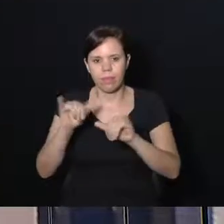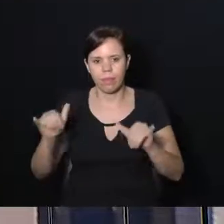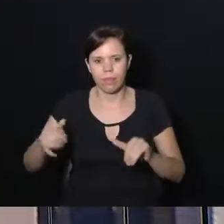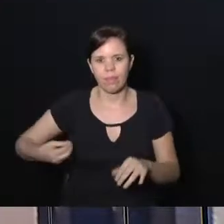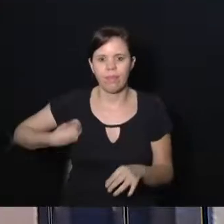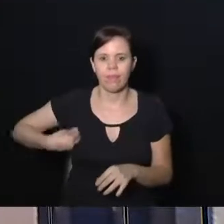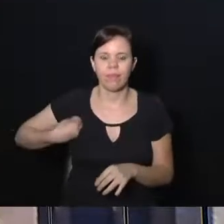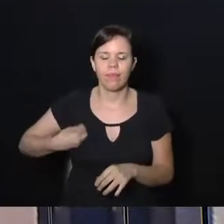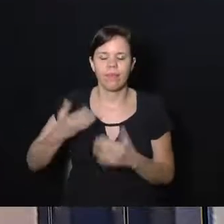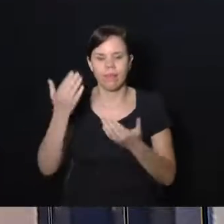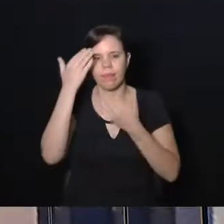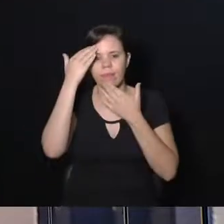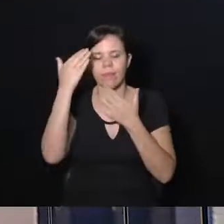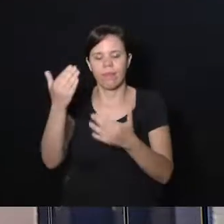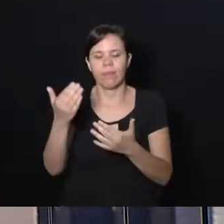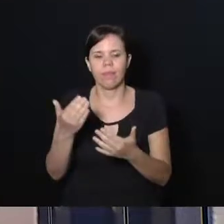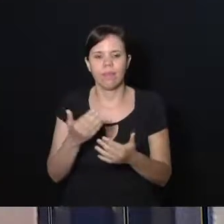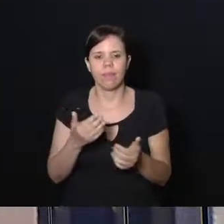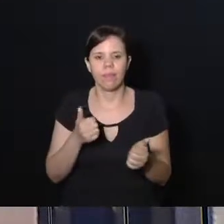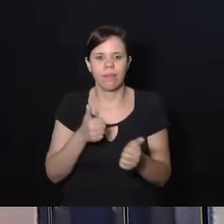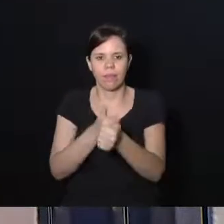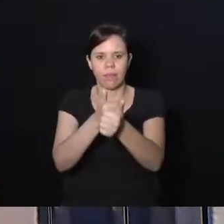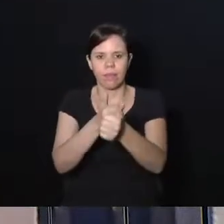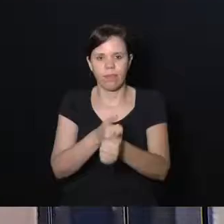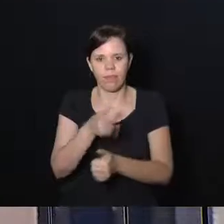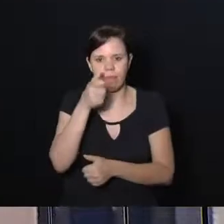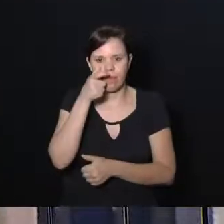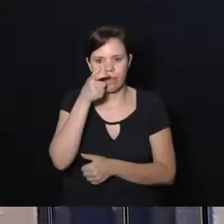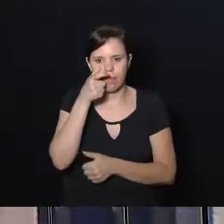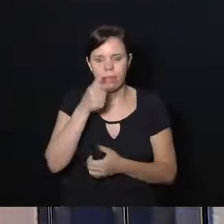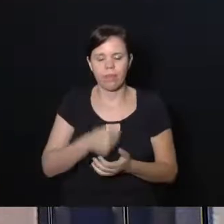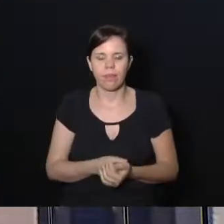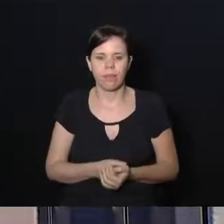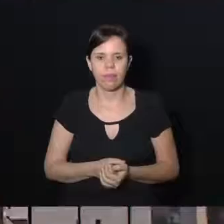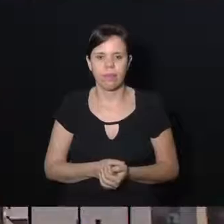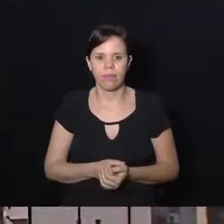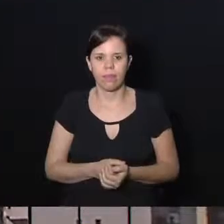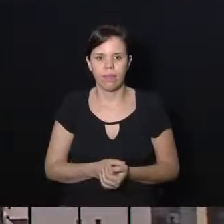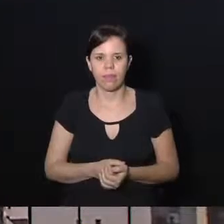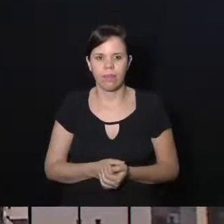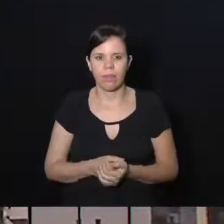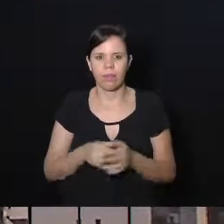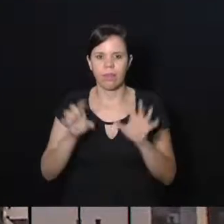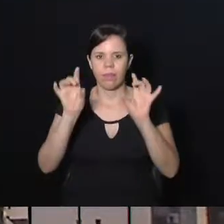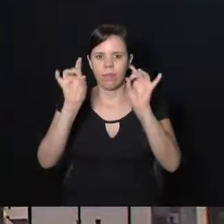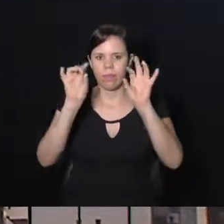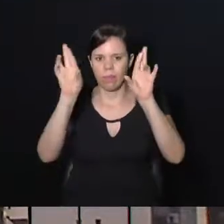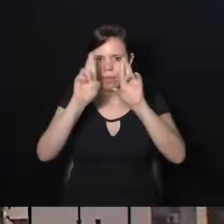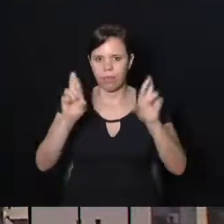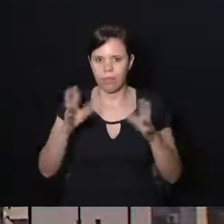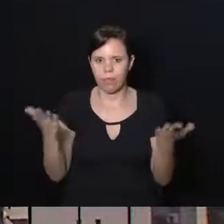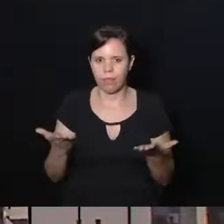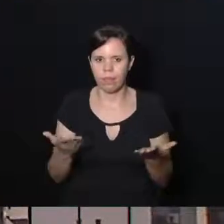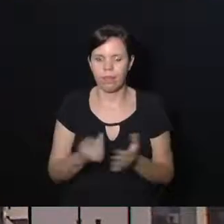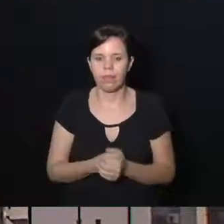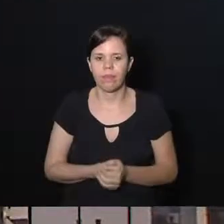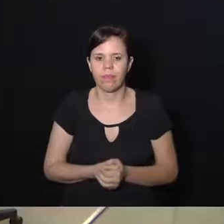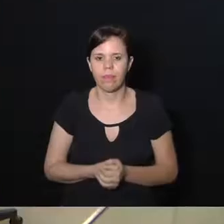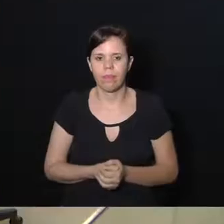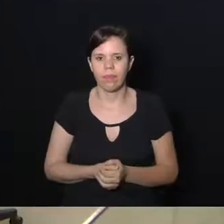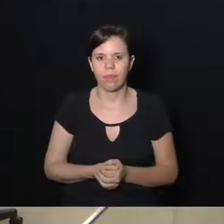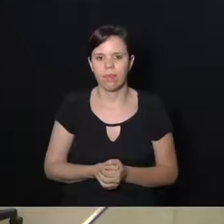ao vivo. Quero agradecer desde já a sua companhia e audiência. Confira agora os destaques de